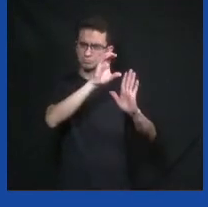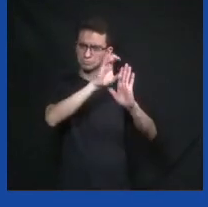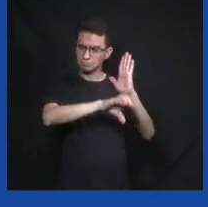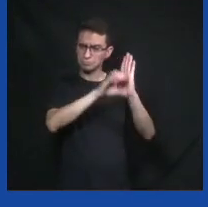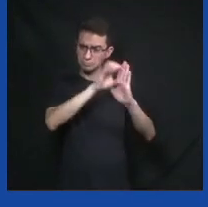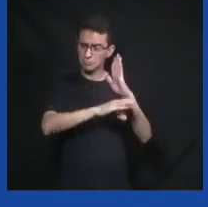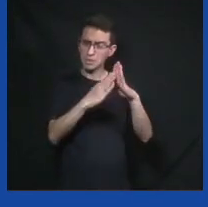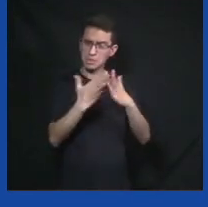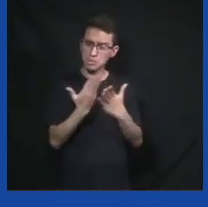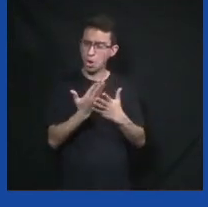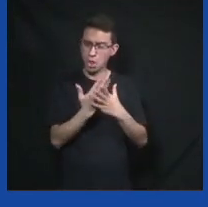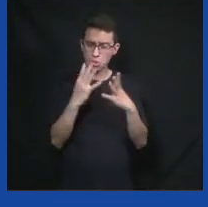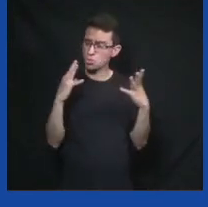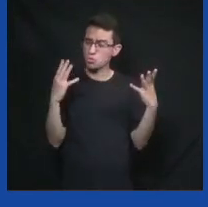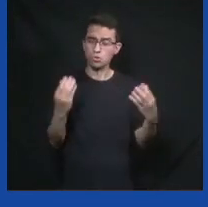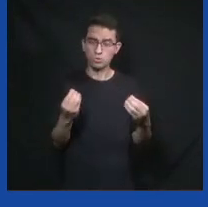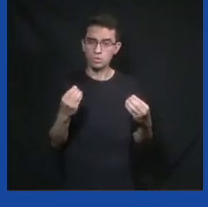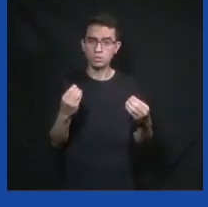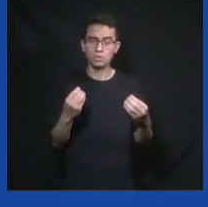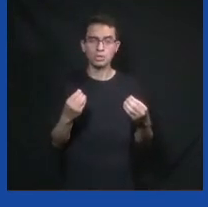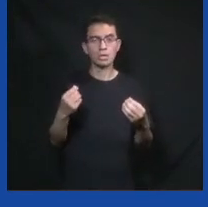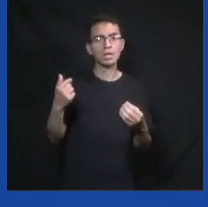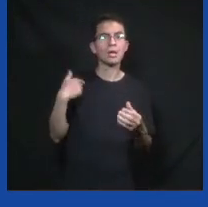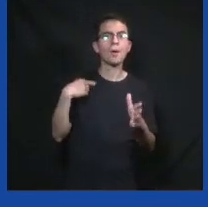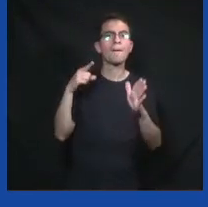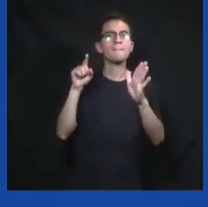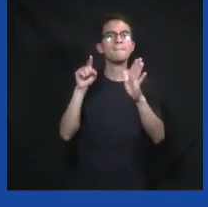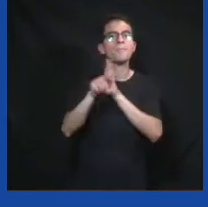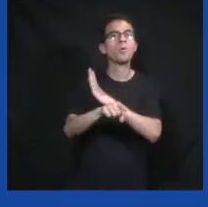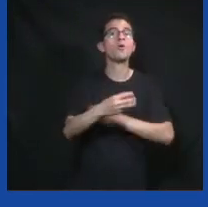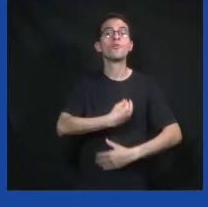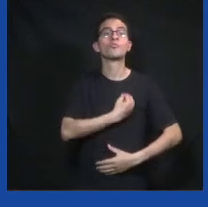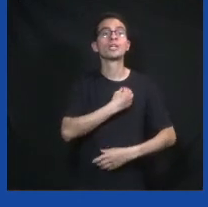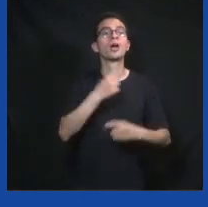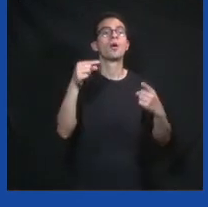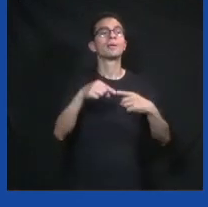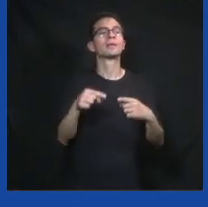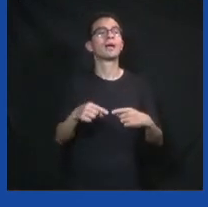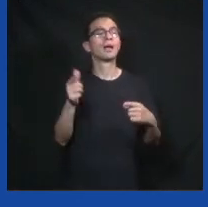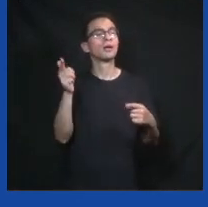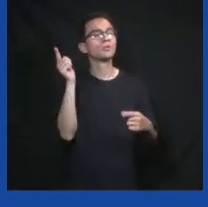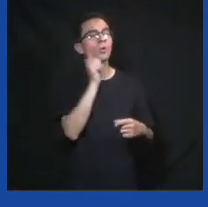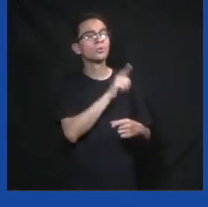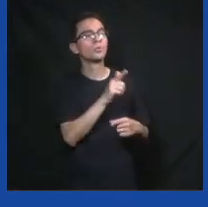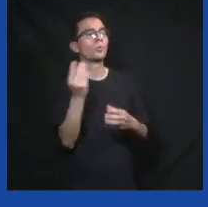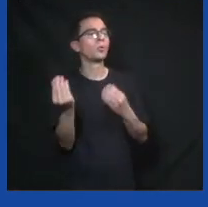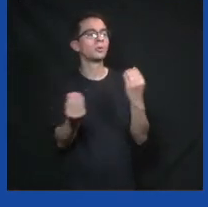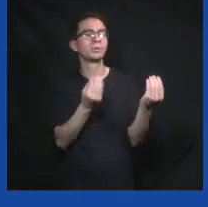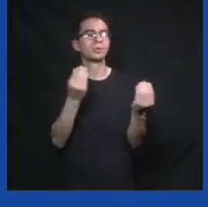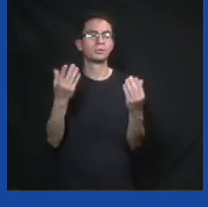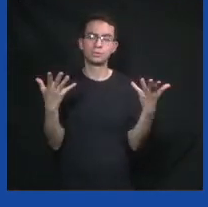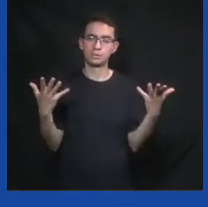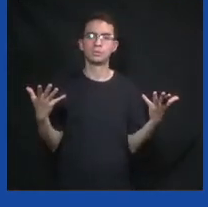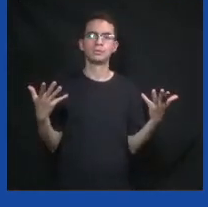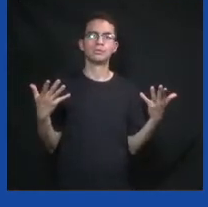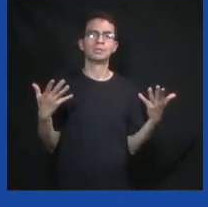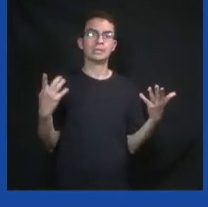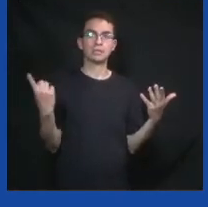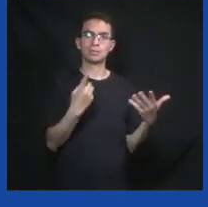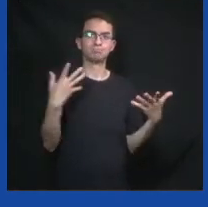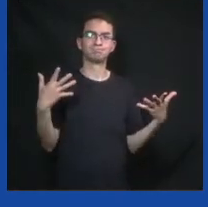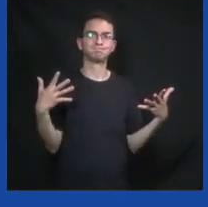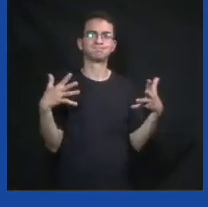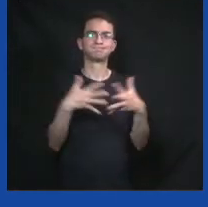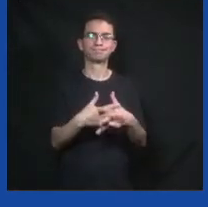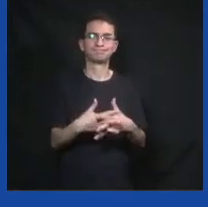A grande questão é como eu coloco isso em prática. E aí é que eu acho que a gente se atrapalha.